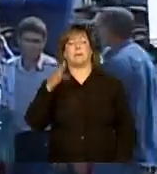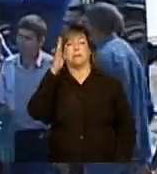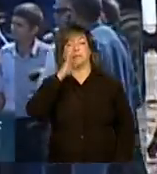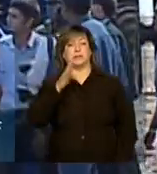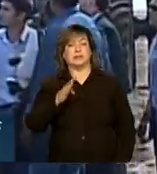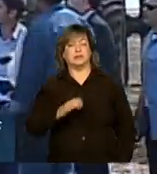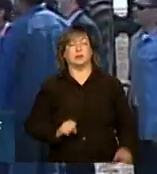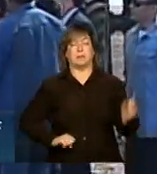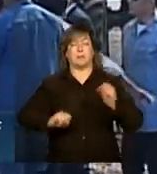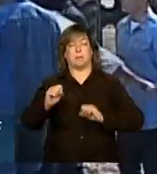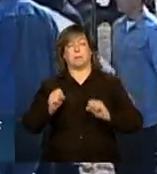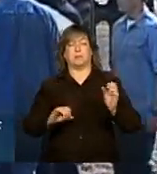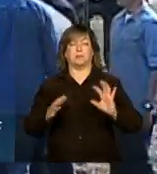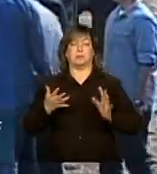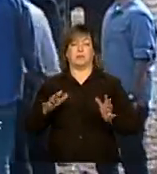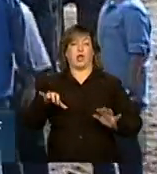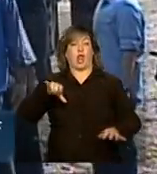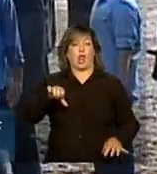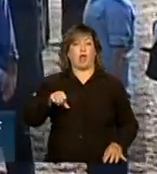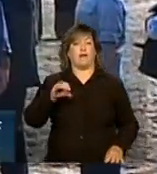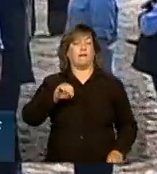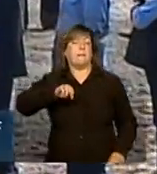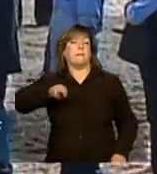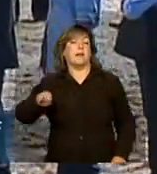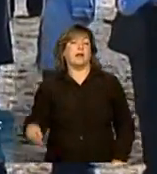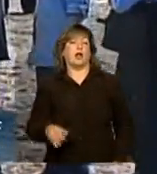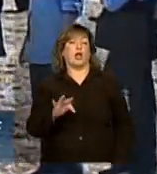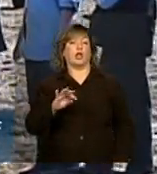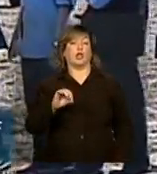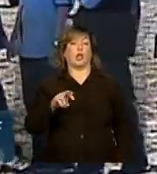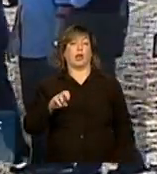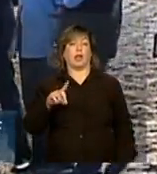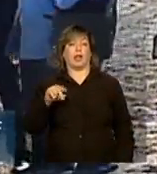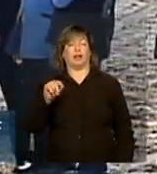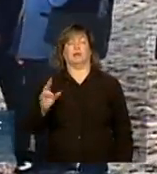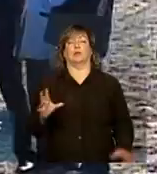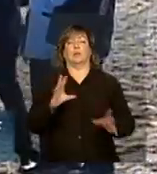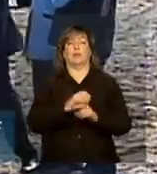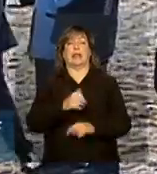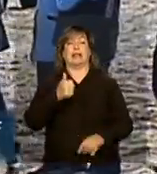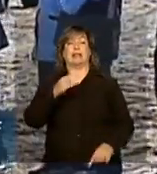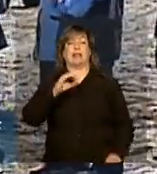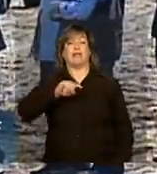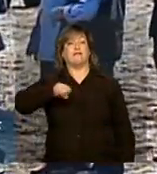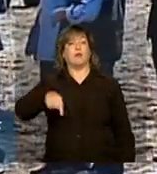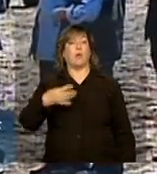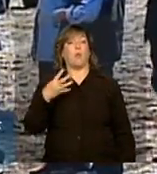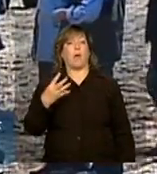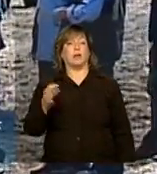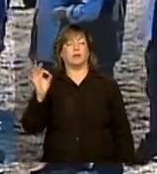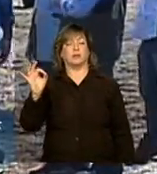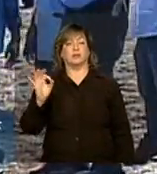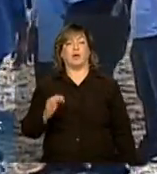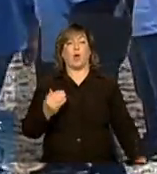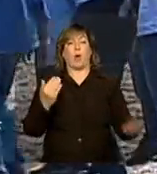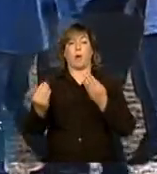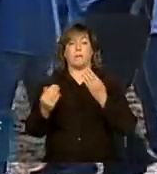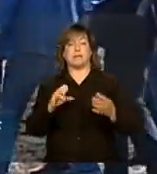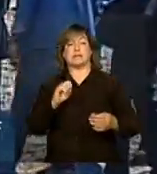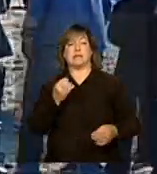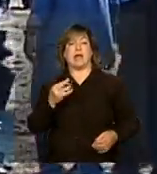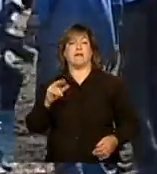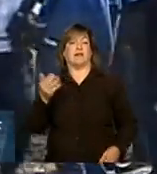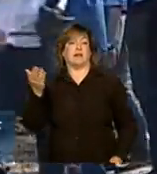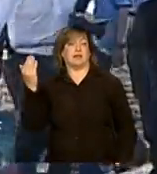que aproximadamente 90 milhões de toneladas O que representa um aumento de 10,4 por em relação à safra